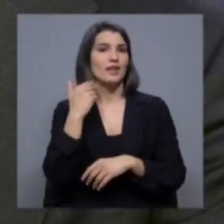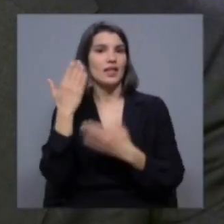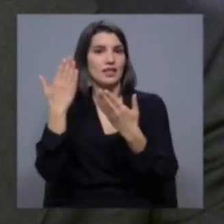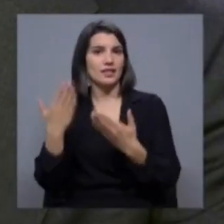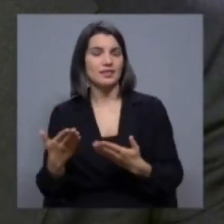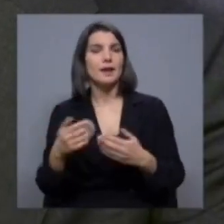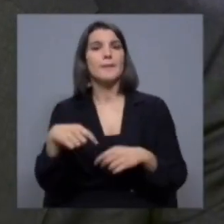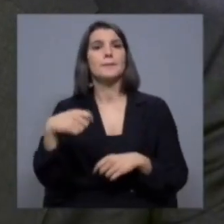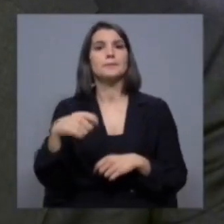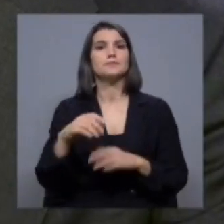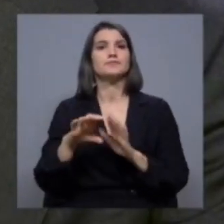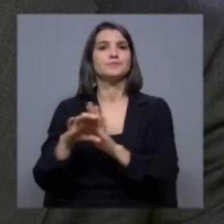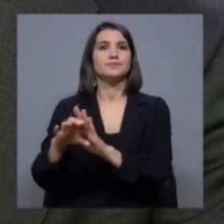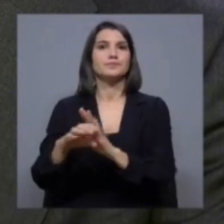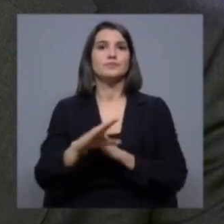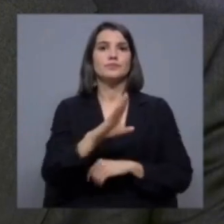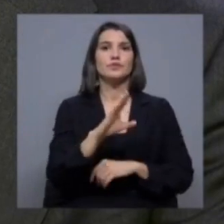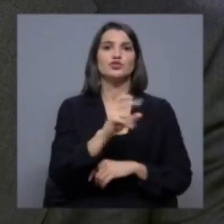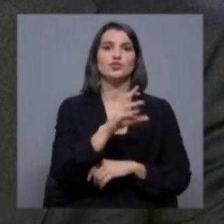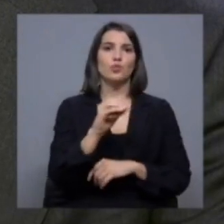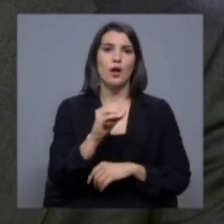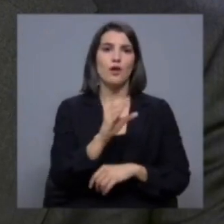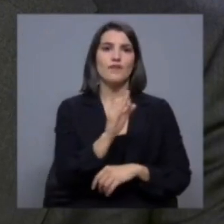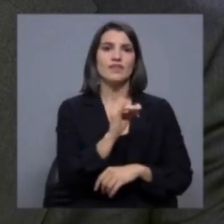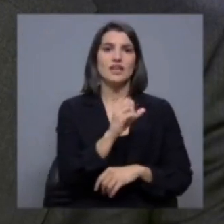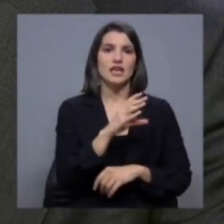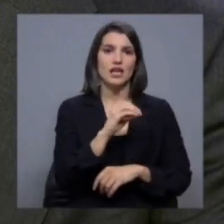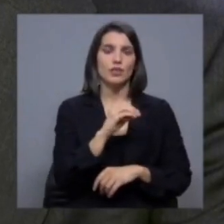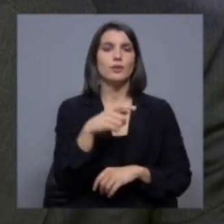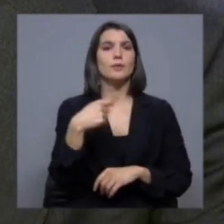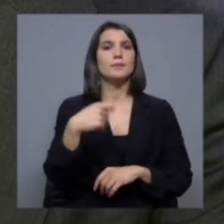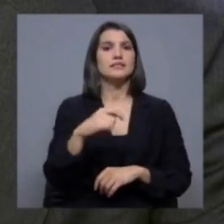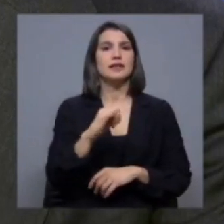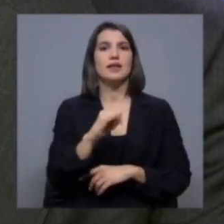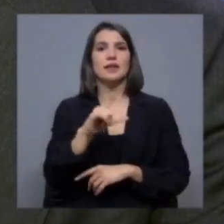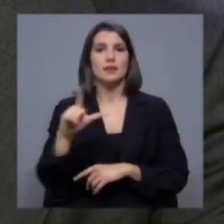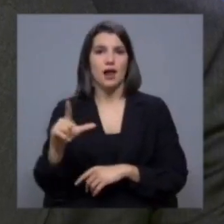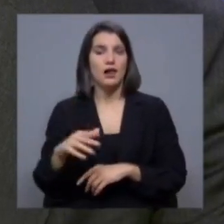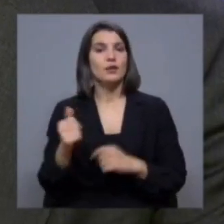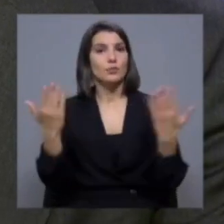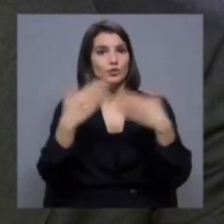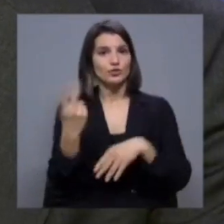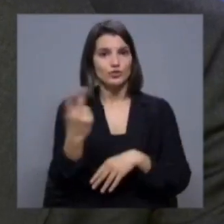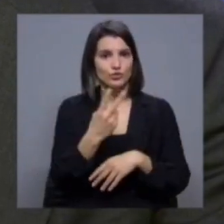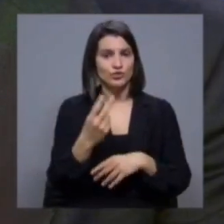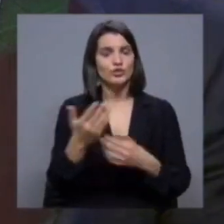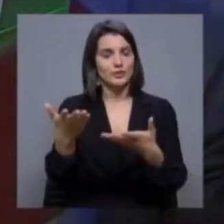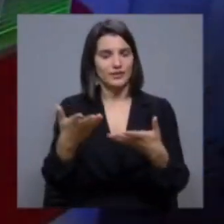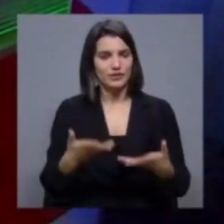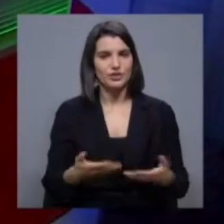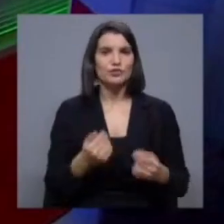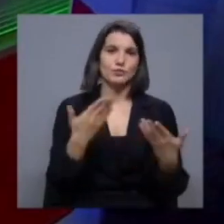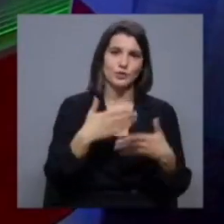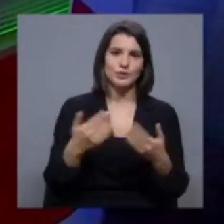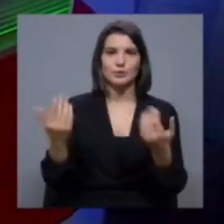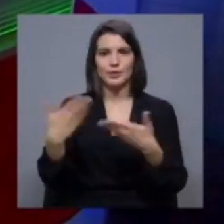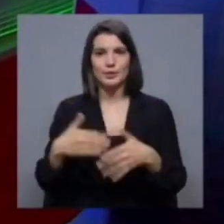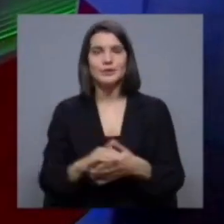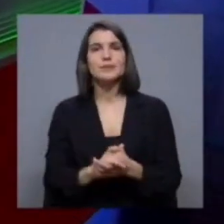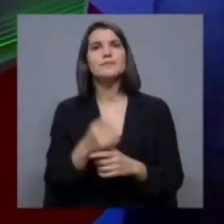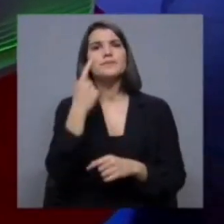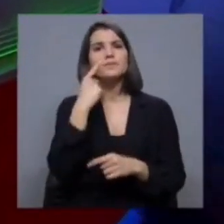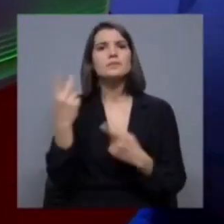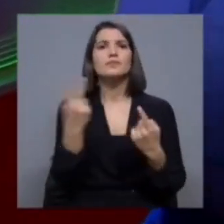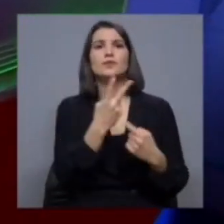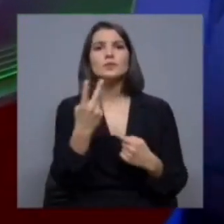Ventura presidente do cheguei João Cotrim de Figueiredo presidente da iniciativa privada Boa noite os dois bem vindos Vamos então ver os